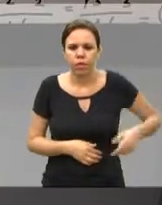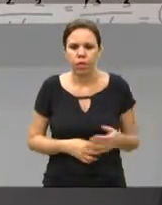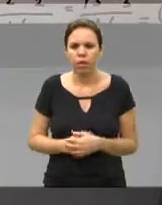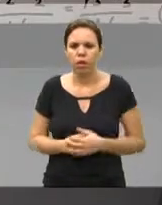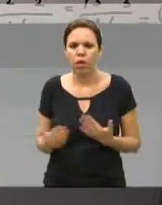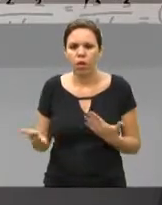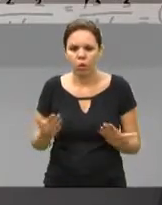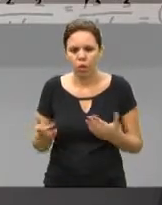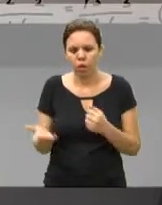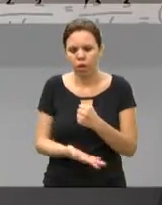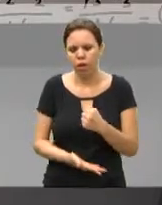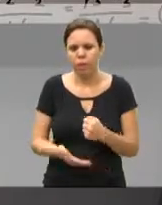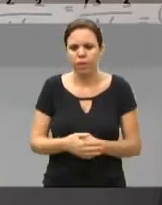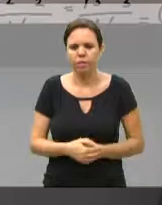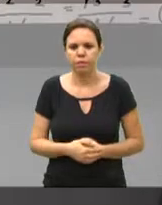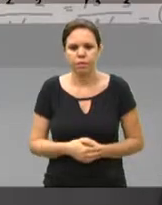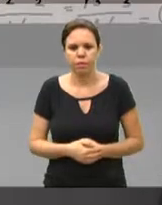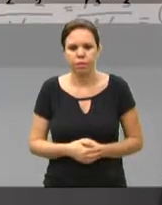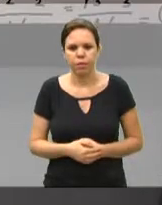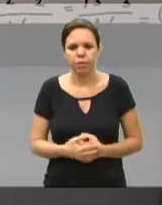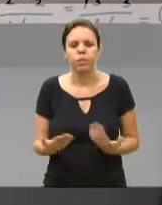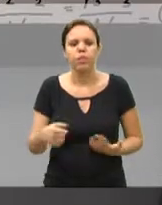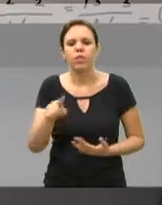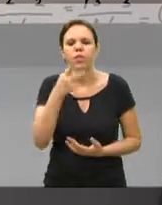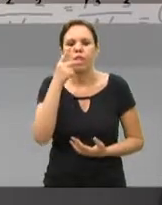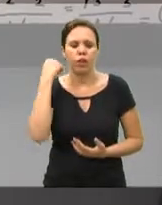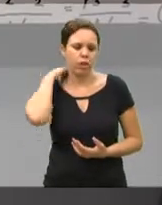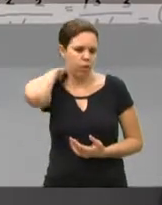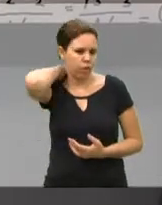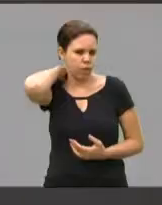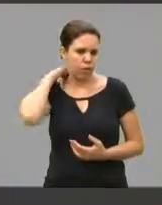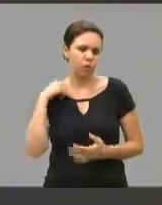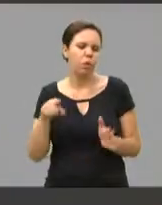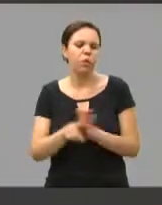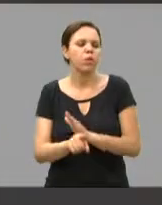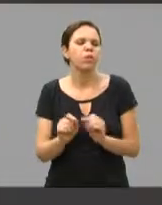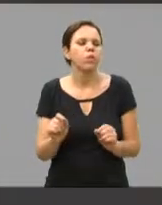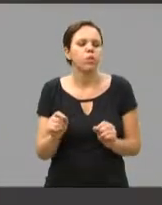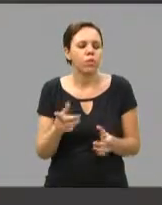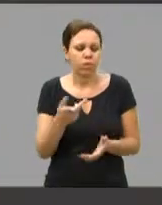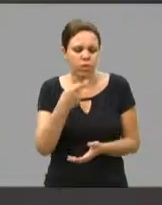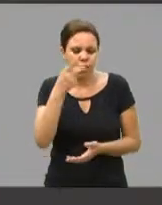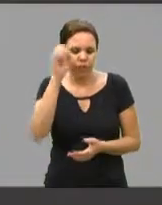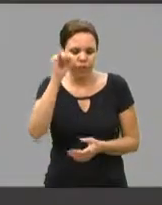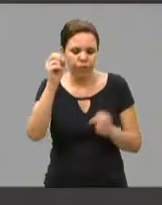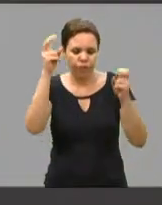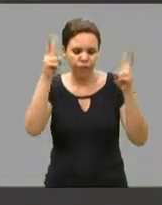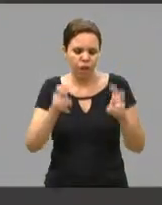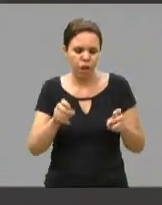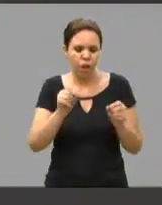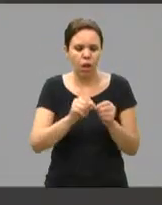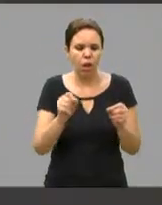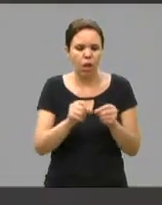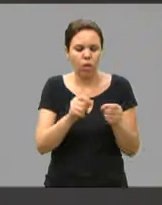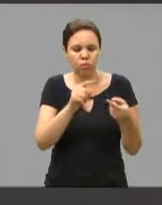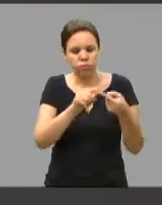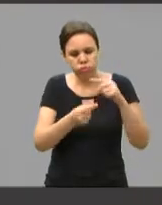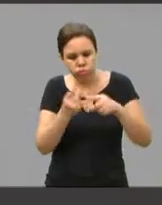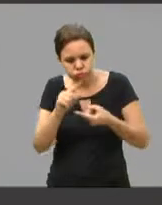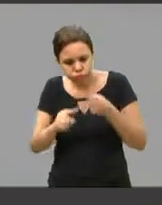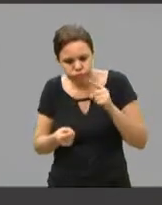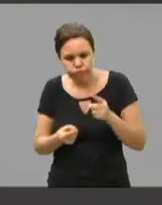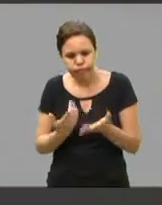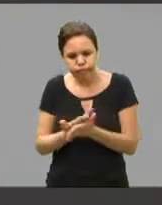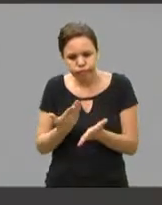da base. Da base. Uhum. Agora, você falou de uma questão também de afinação com os estudos,